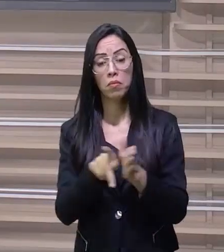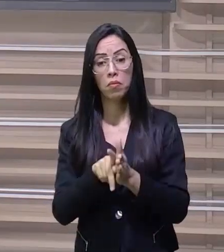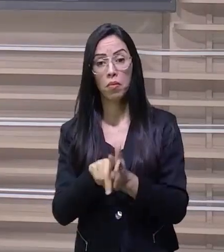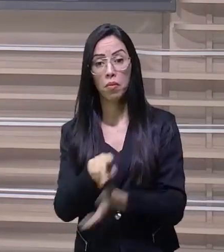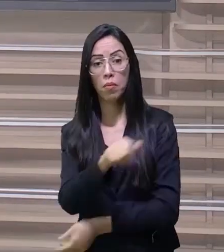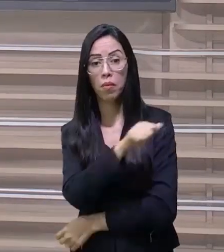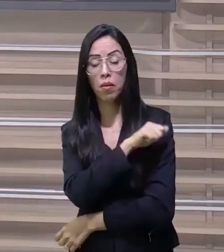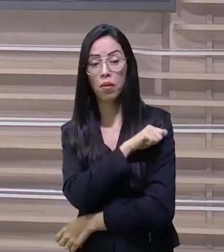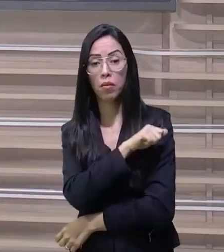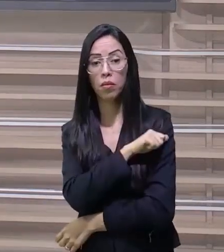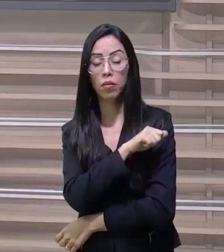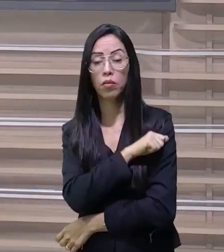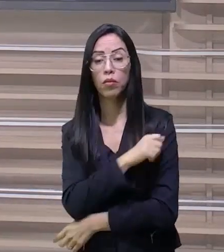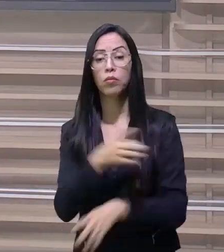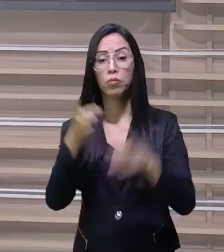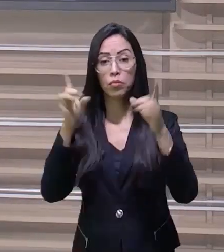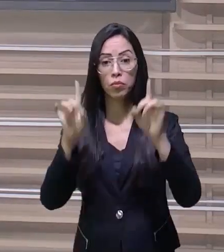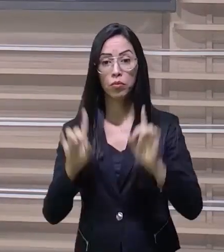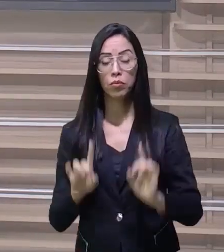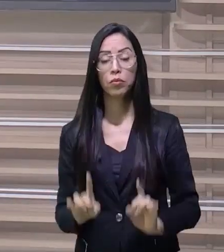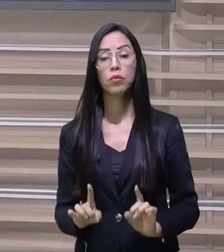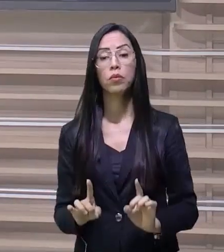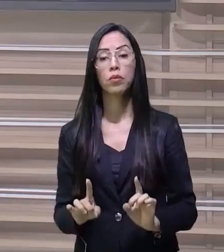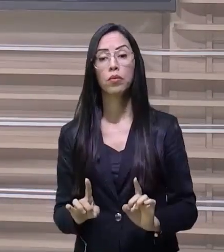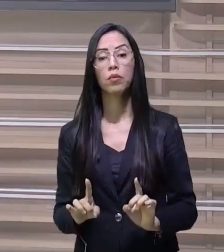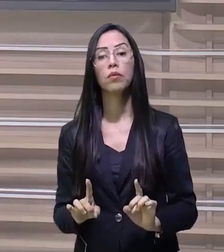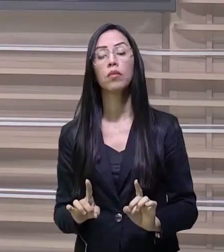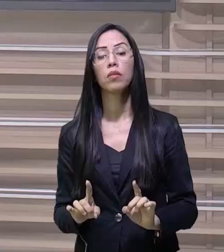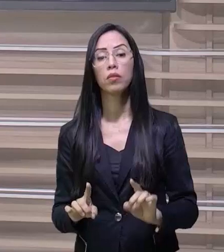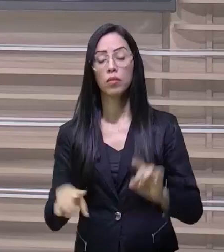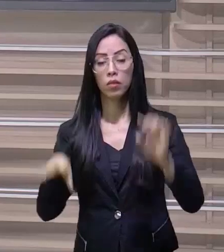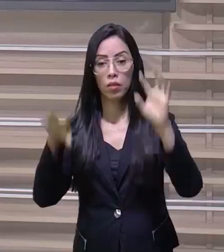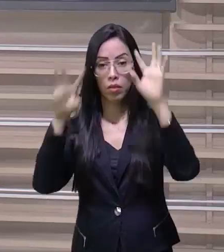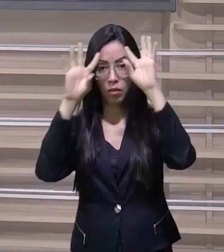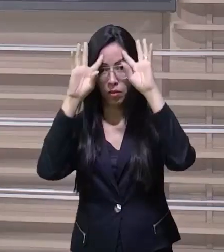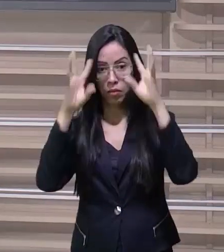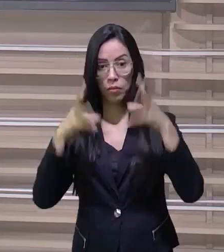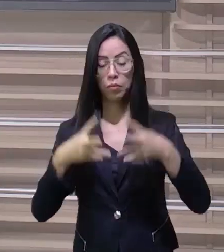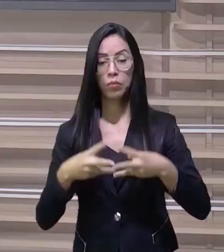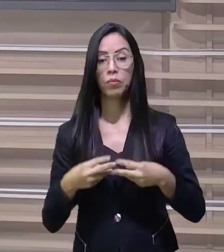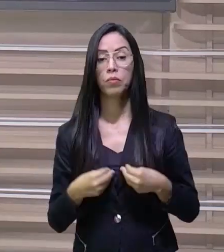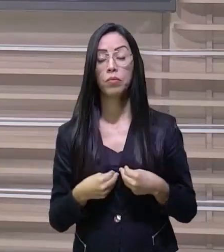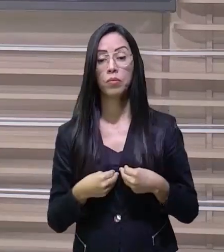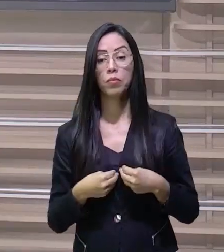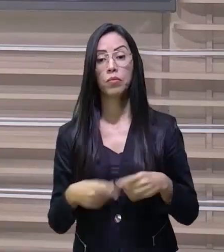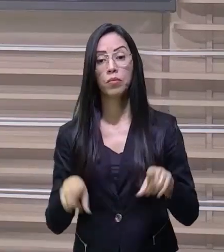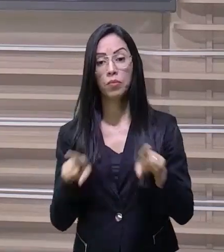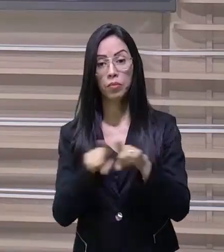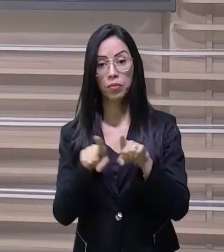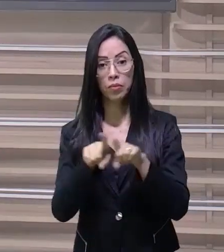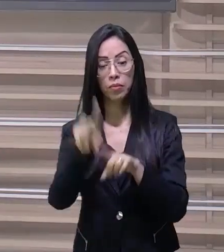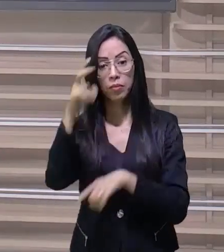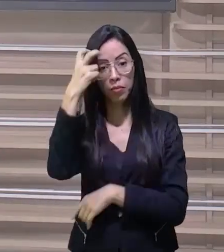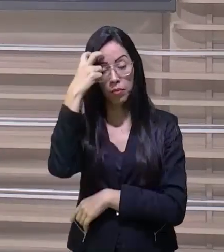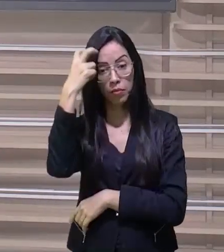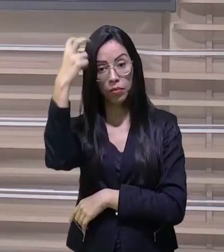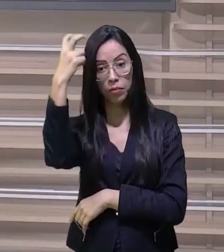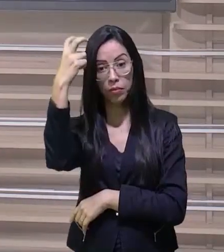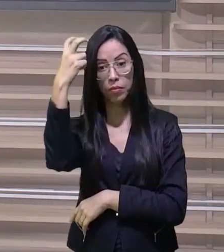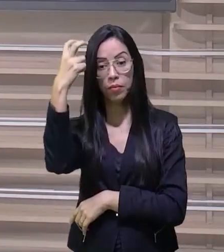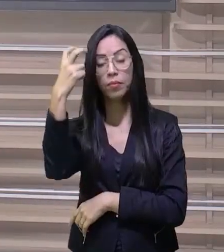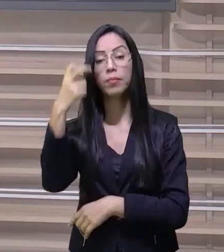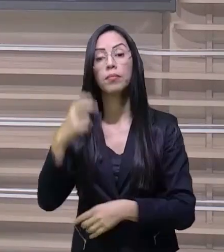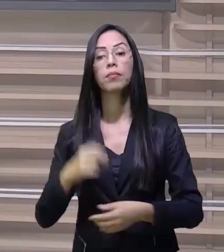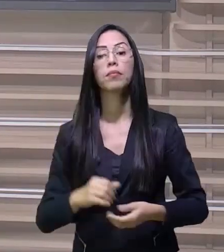suplementares destinados aos estudantes com deficiência, transtorno do espectro autista e